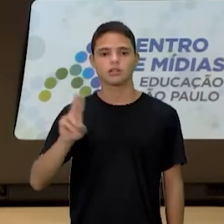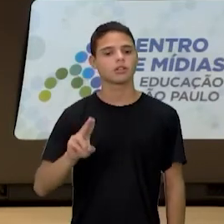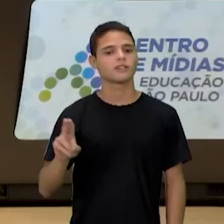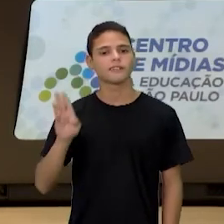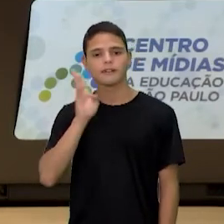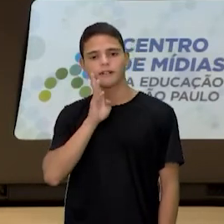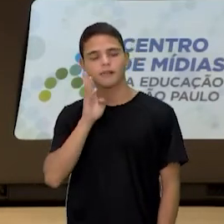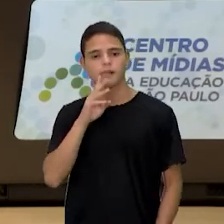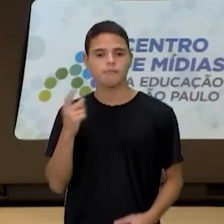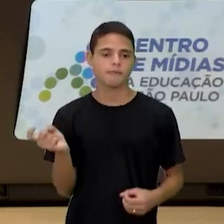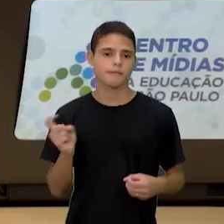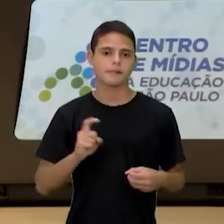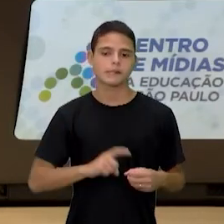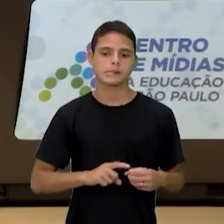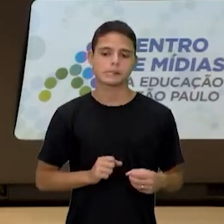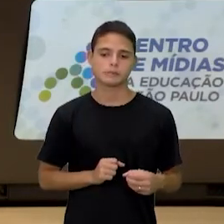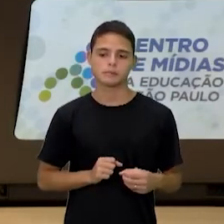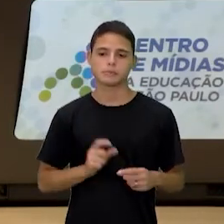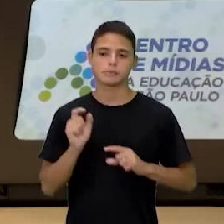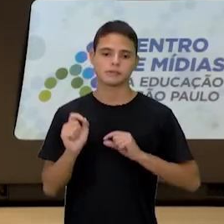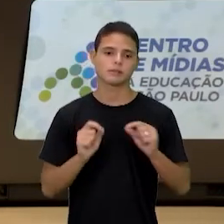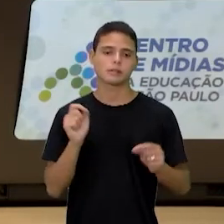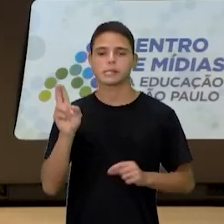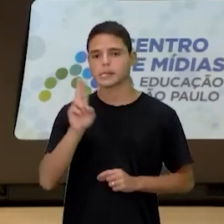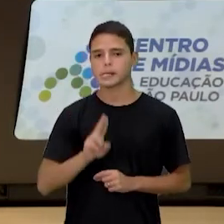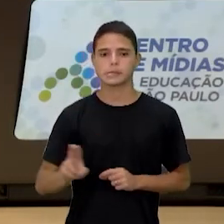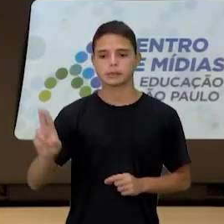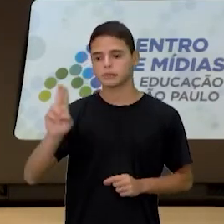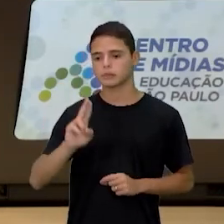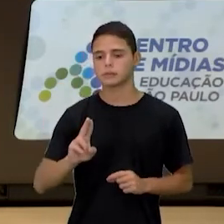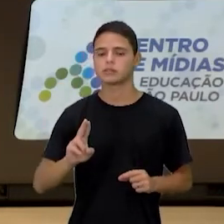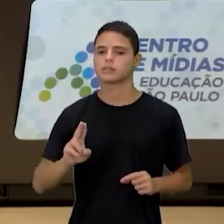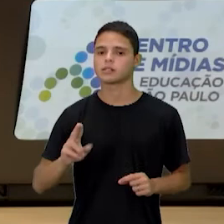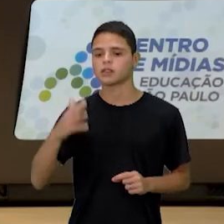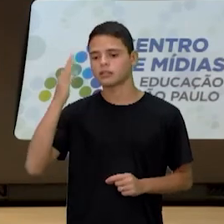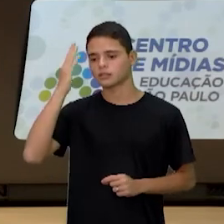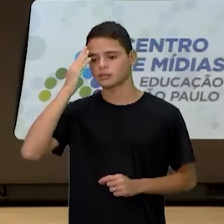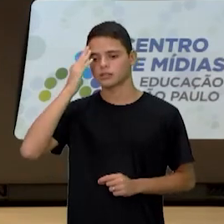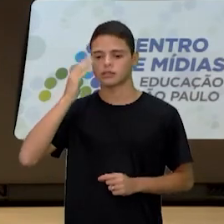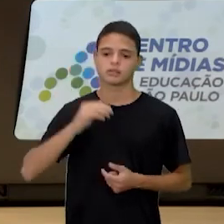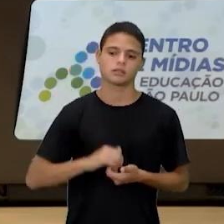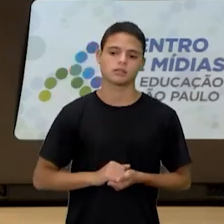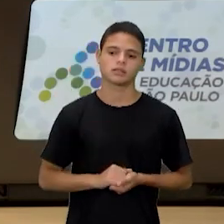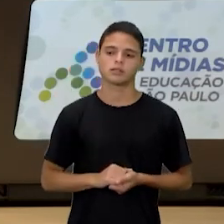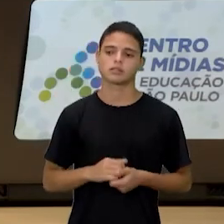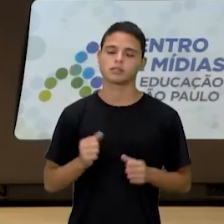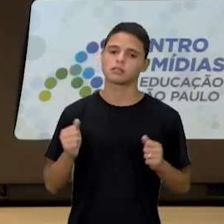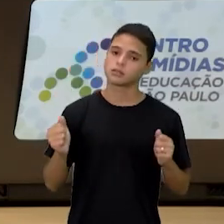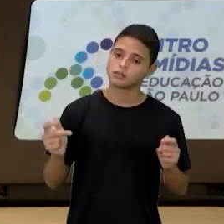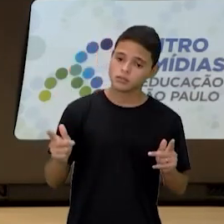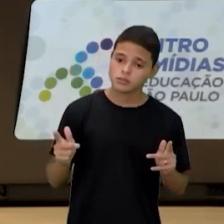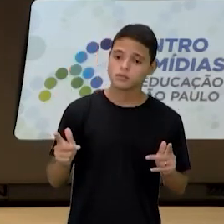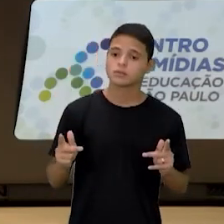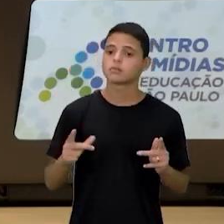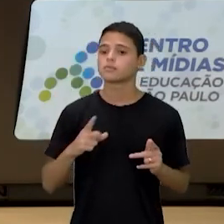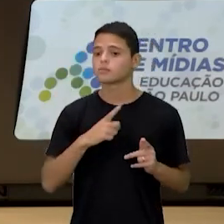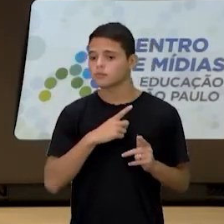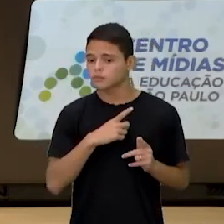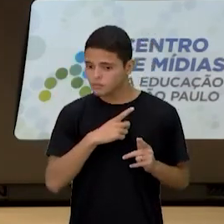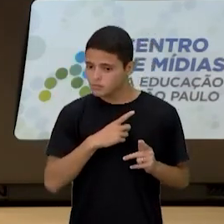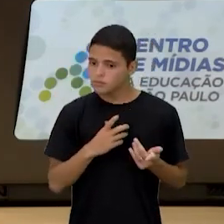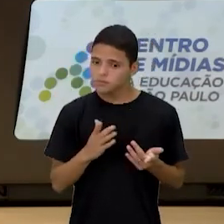retomando aí a questão do consumo consciente também, Sim. né? Exatamente. Então, ok, a gente tem essa questão